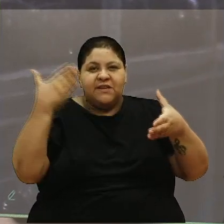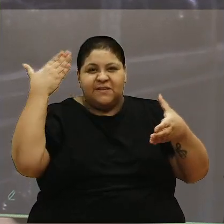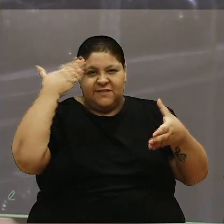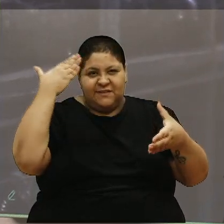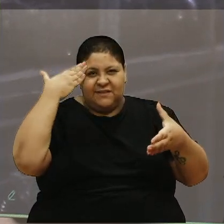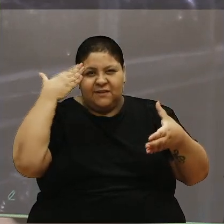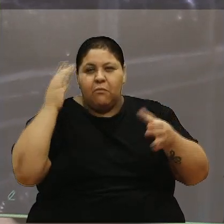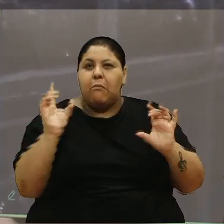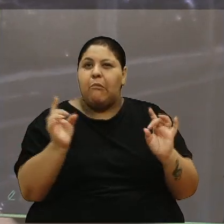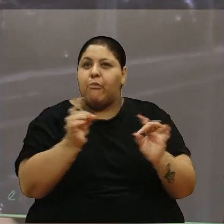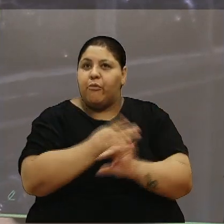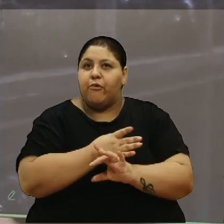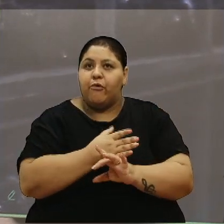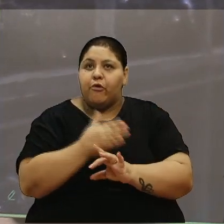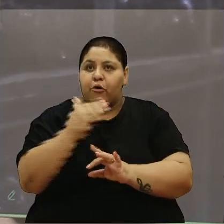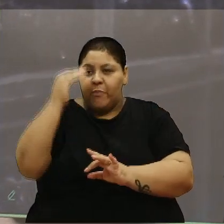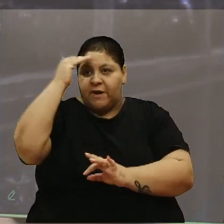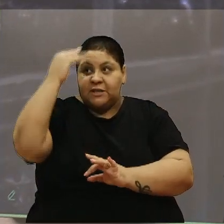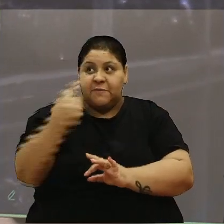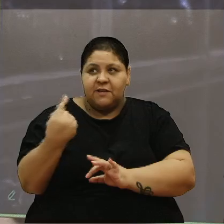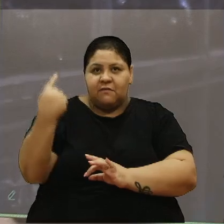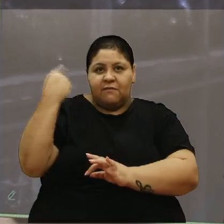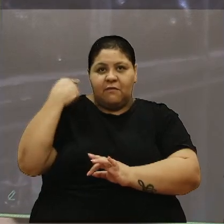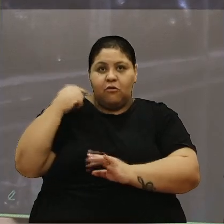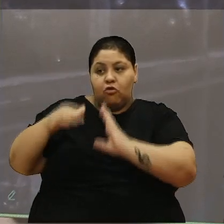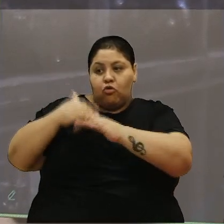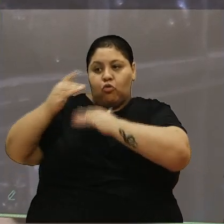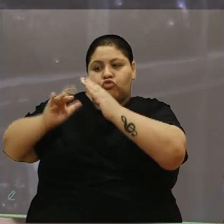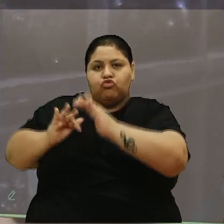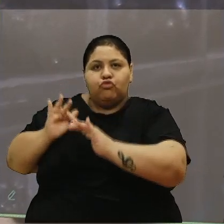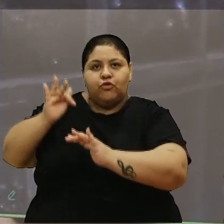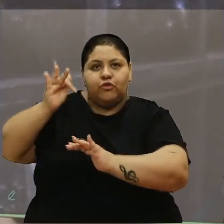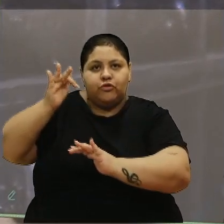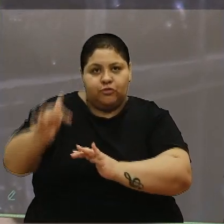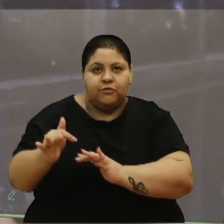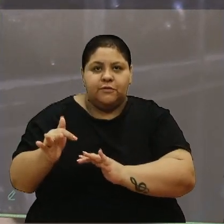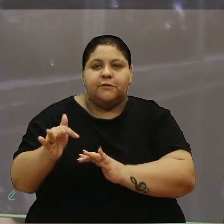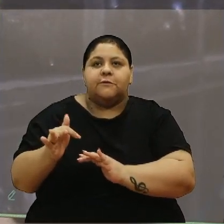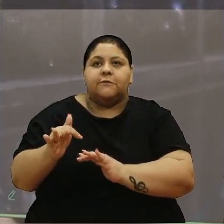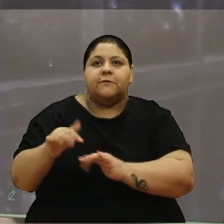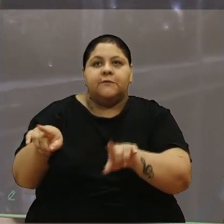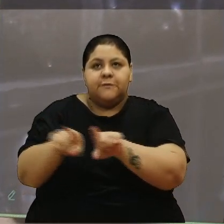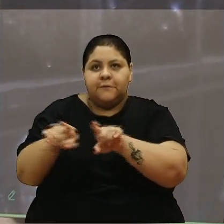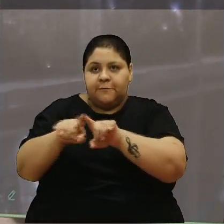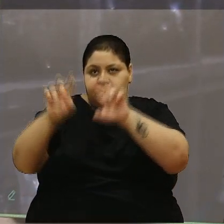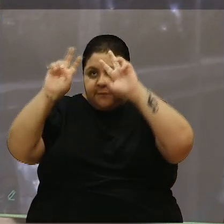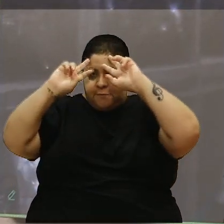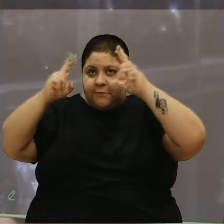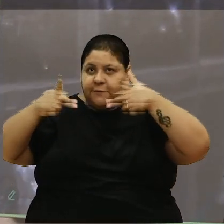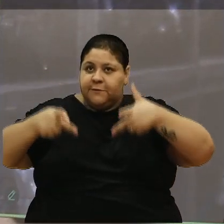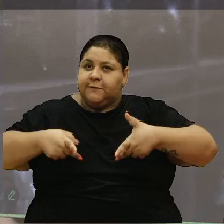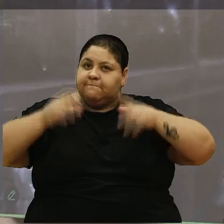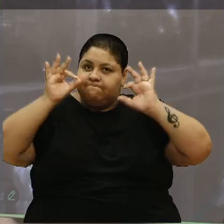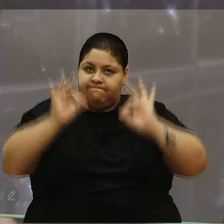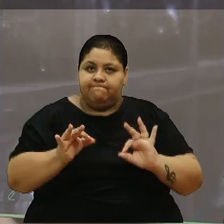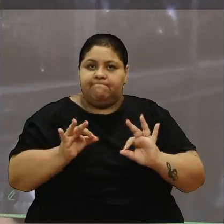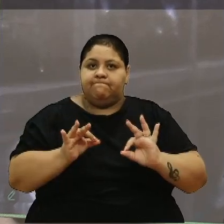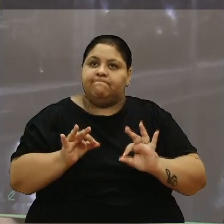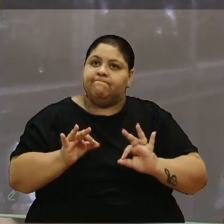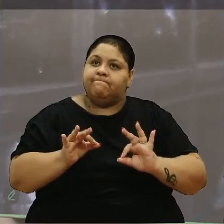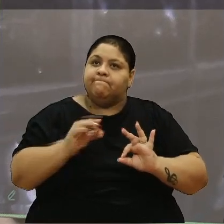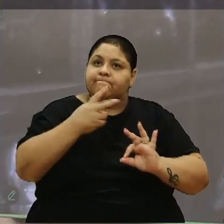está preparado para honrar o passado e construir um futuro de ainda mais reconhecimento e credibilidade.